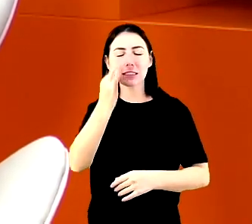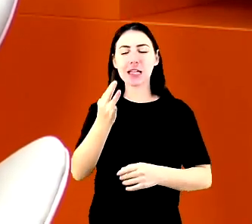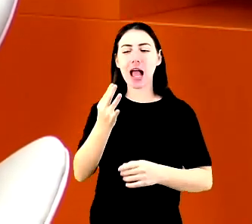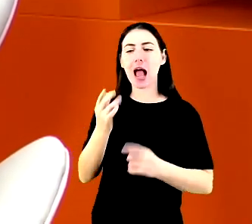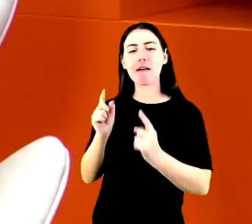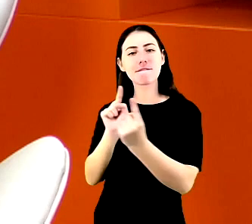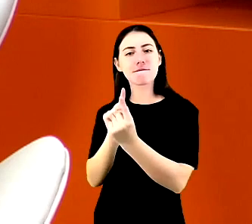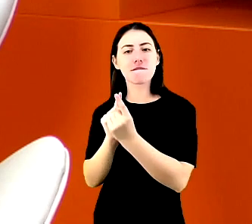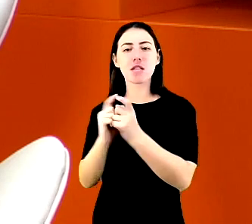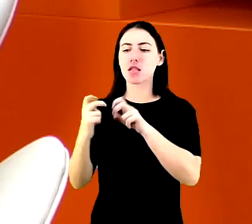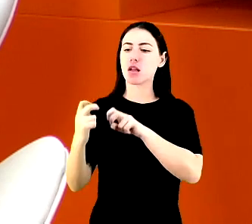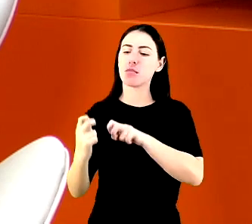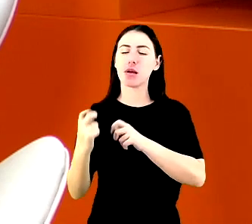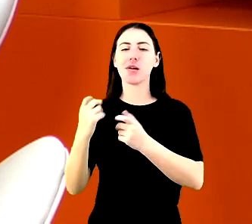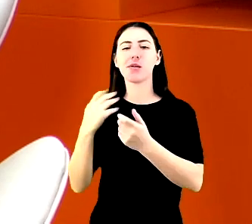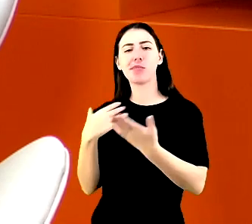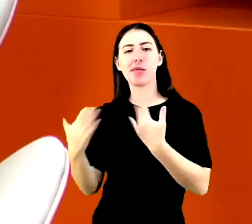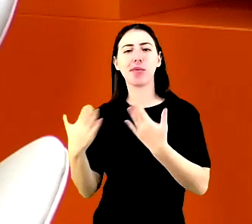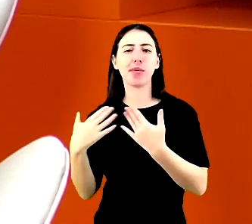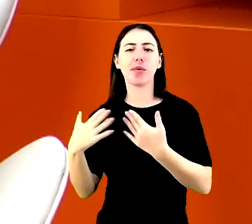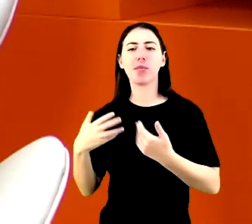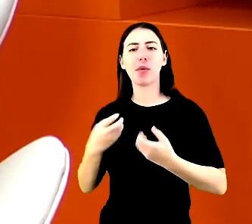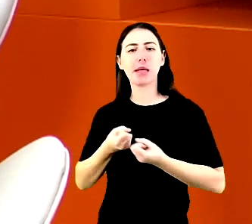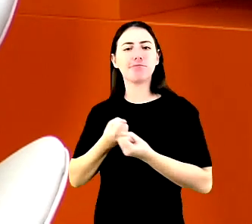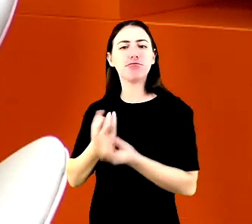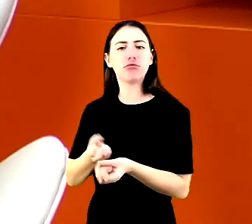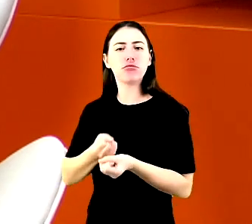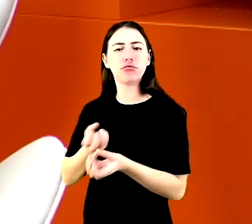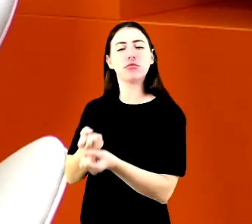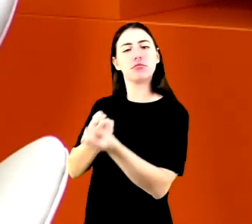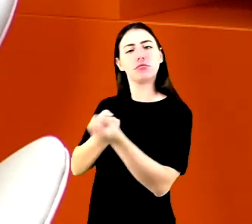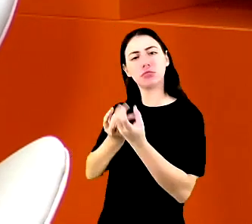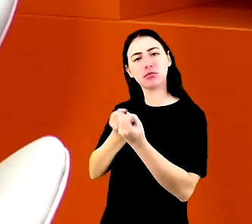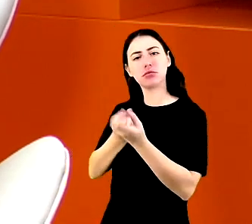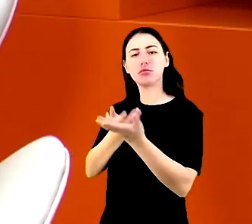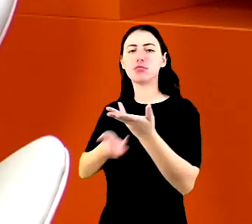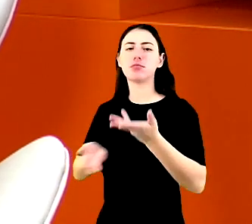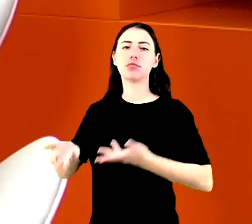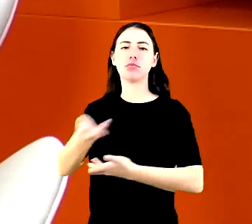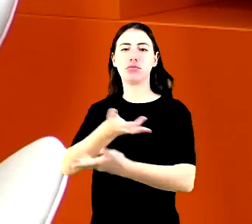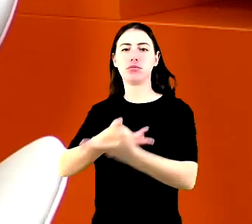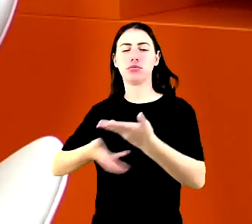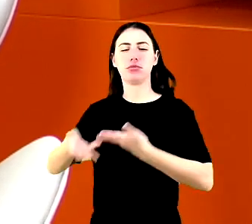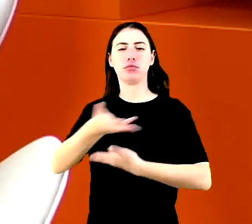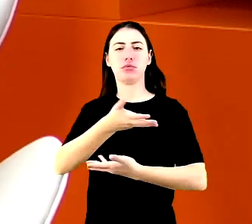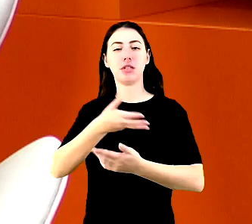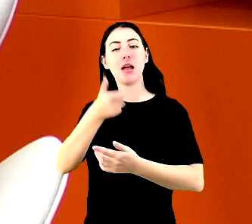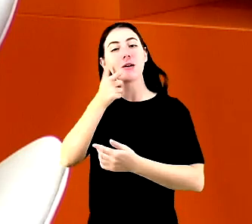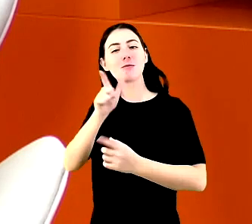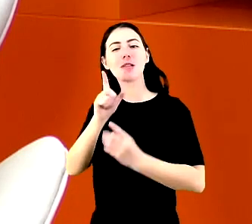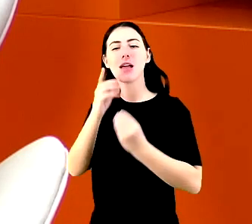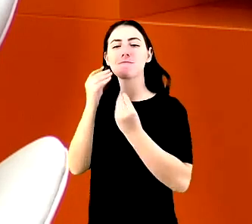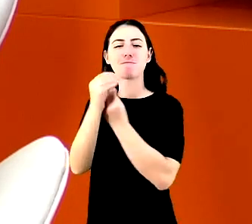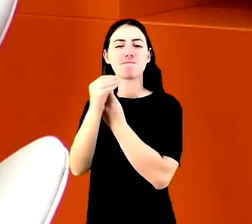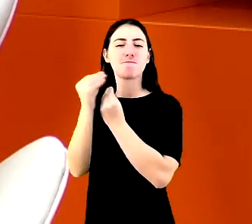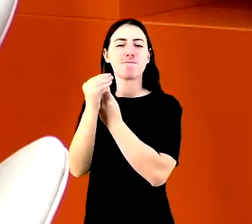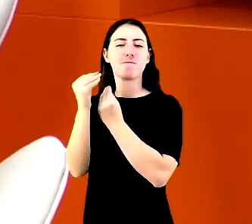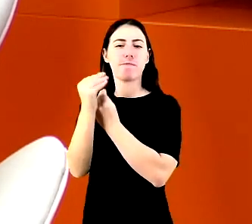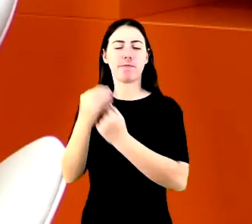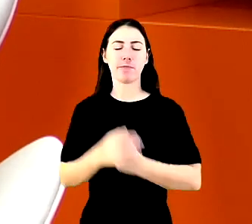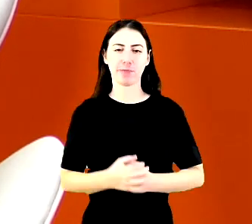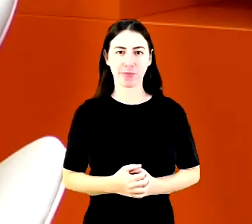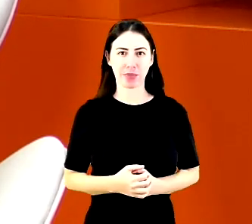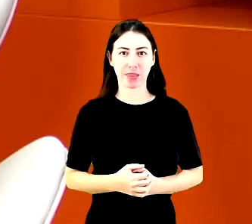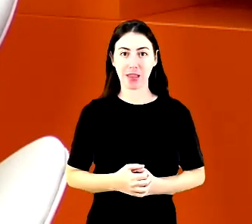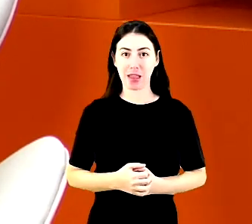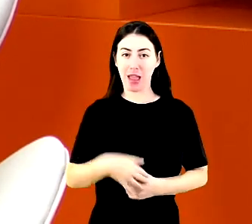fala de serviços financeiros, acho que o mercado brasileiro ele é muito mais evoluído do que o resto do mundo. Tá? O Pix aqui, quando a gente